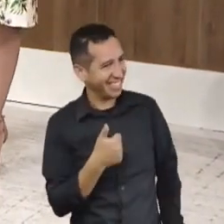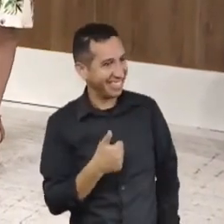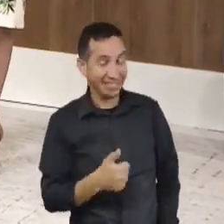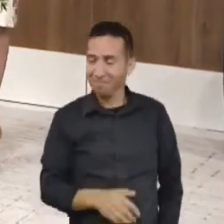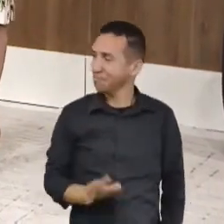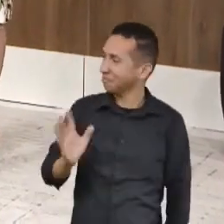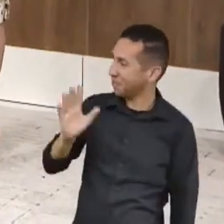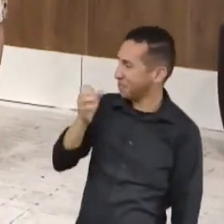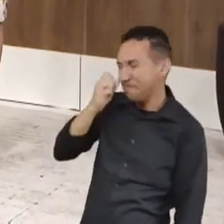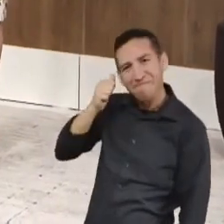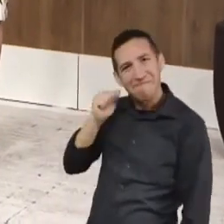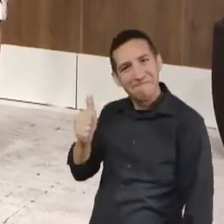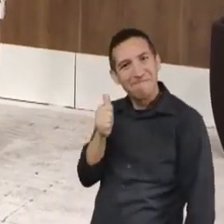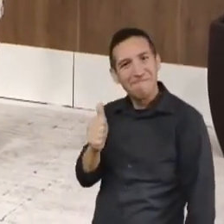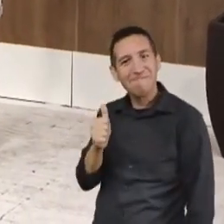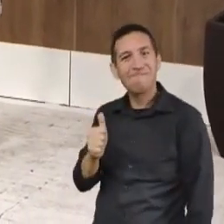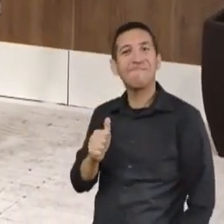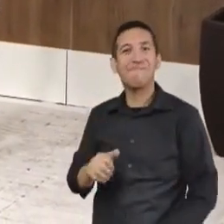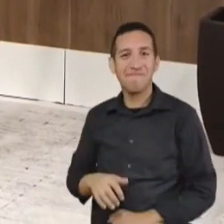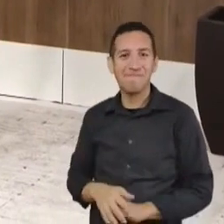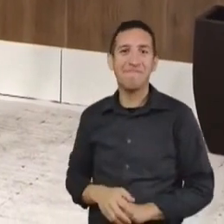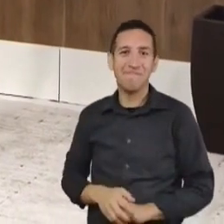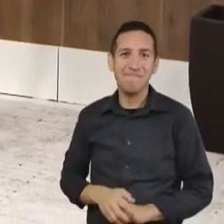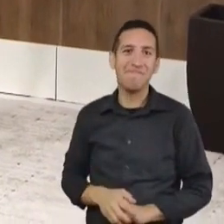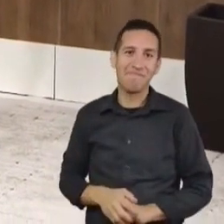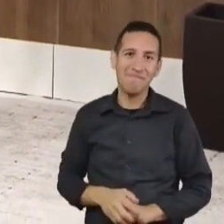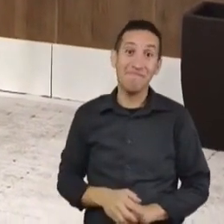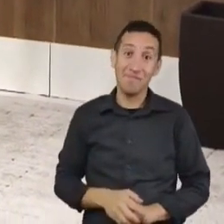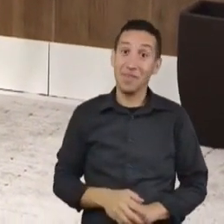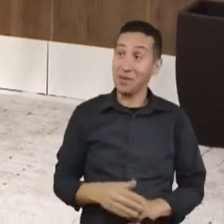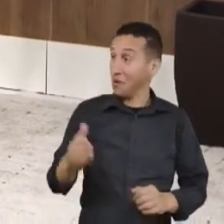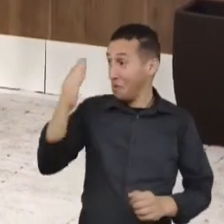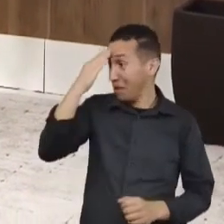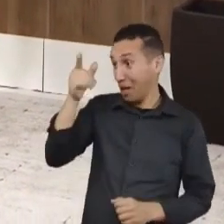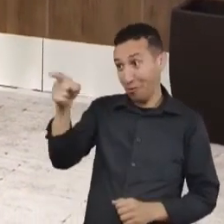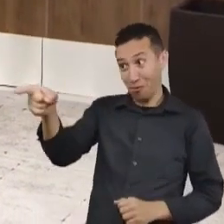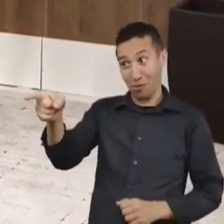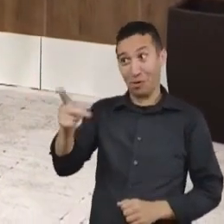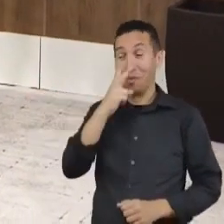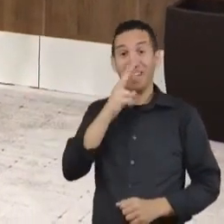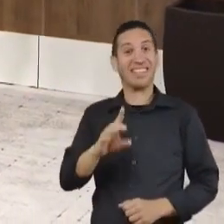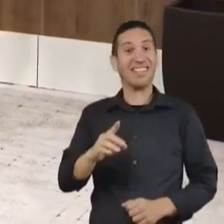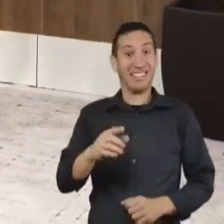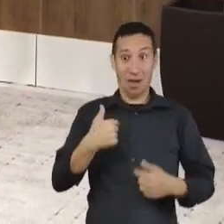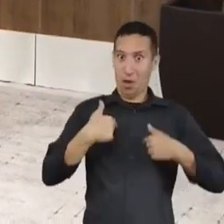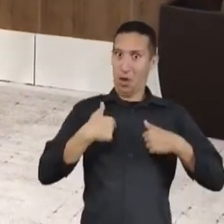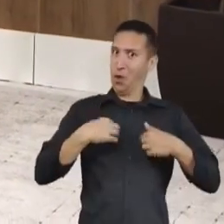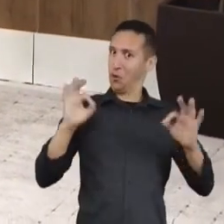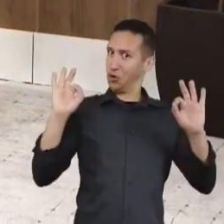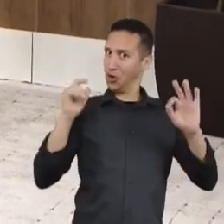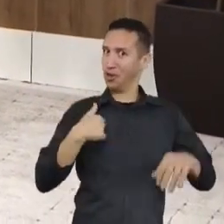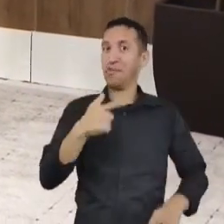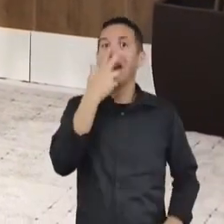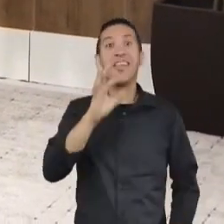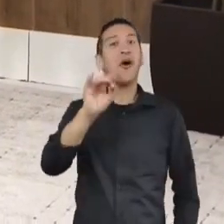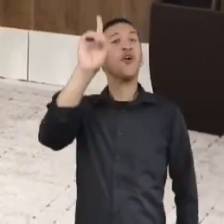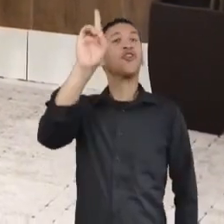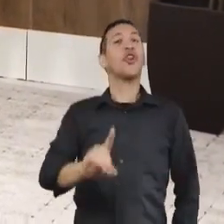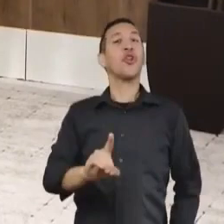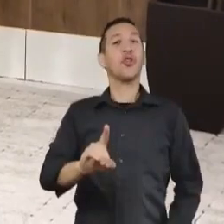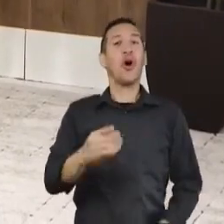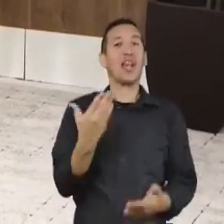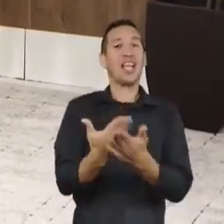tudo bem graças a Deus e o senhor você por dirigir a nossa classe bíblica nessa abertura ou a diretora da classe vida que eu tô chique